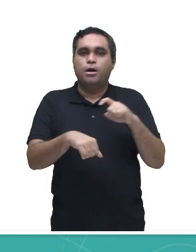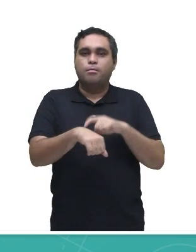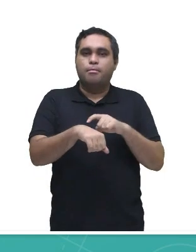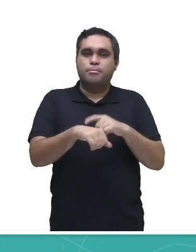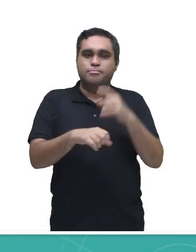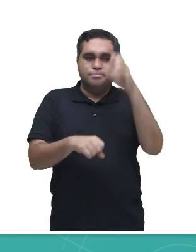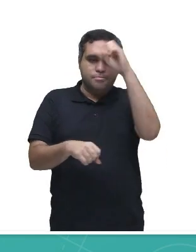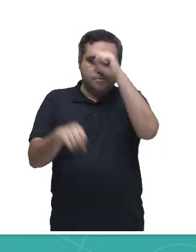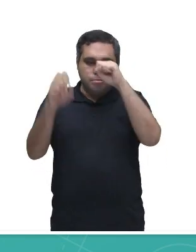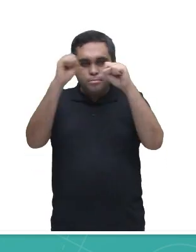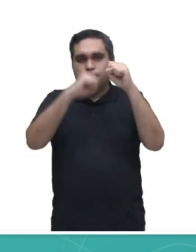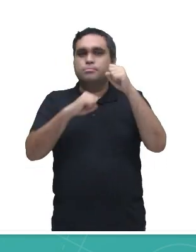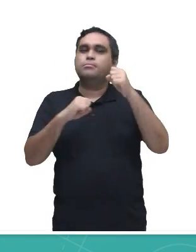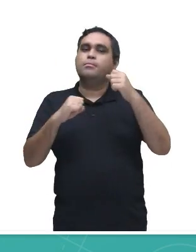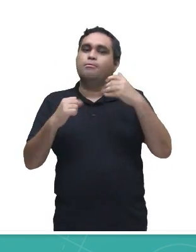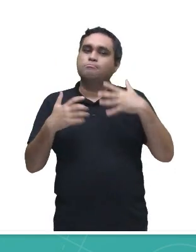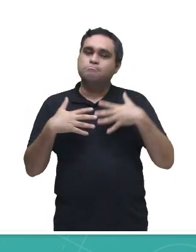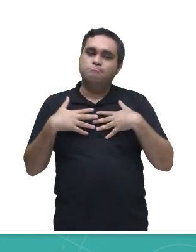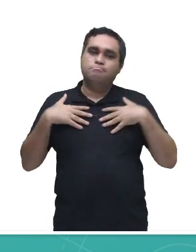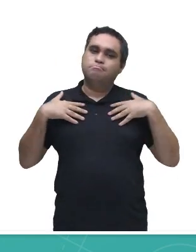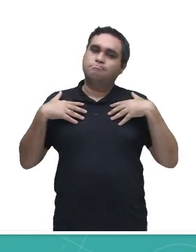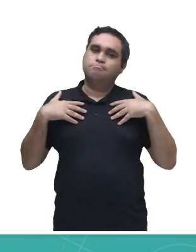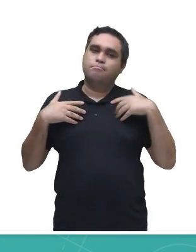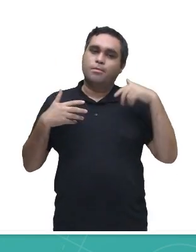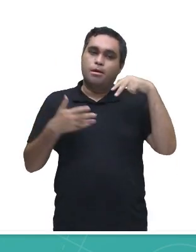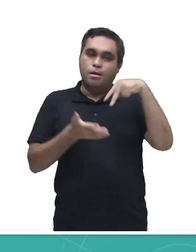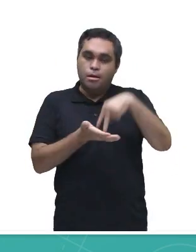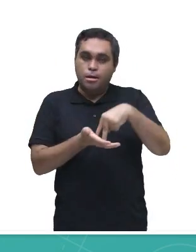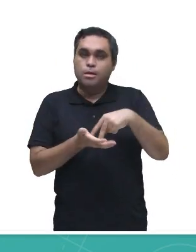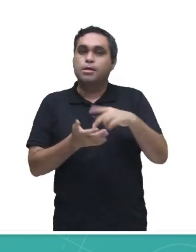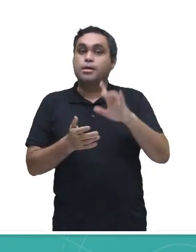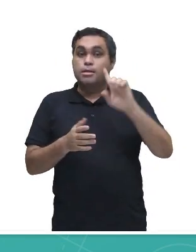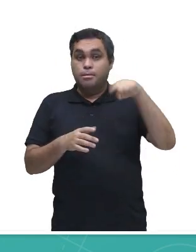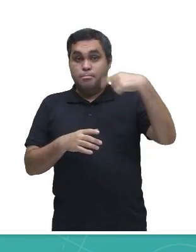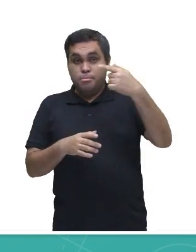grande satisfação estar com vocês e até a próxima para que a gente